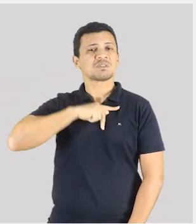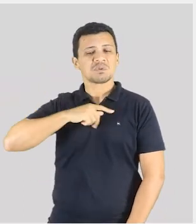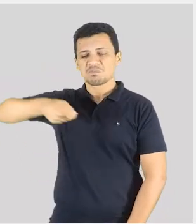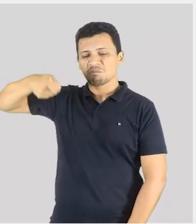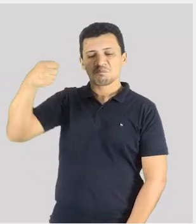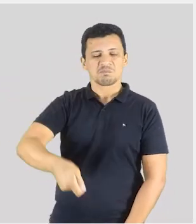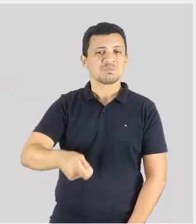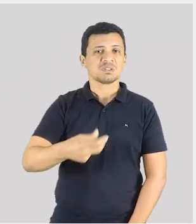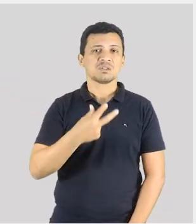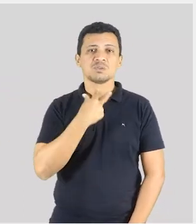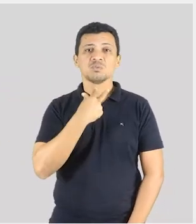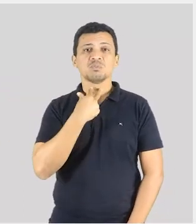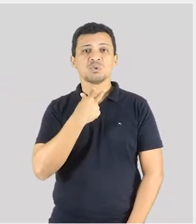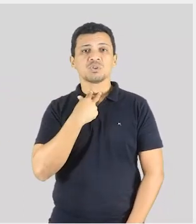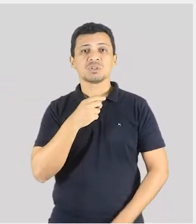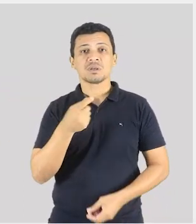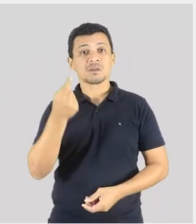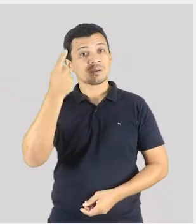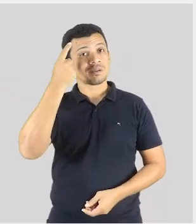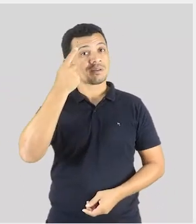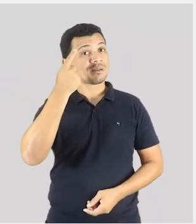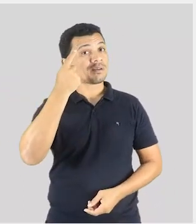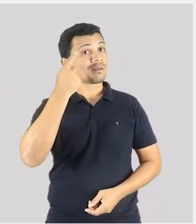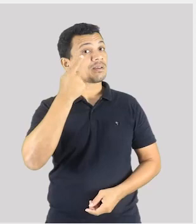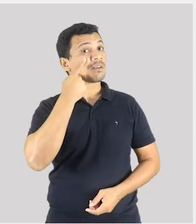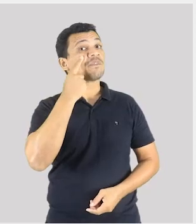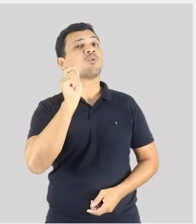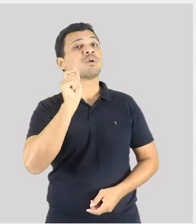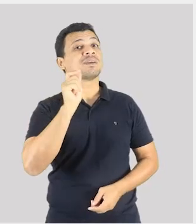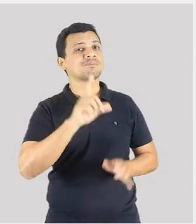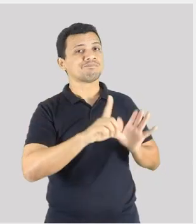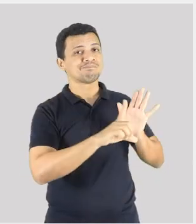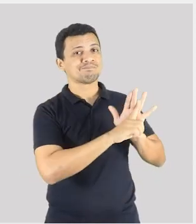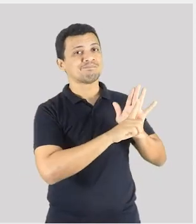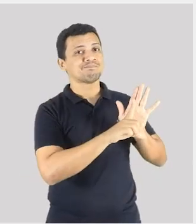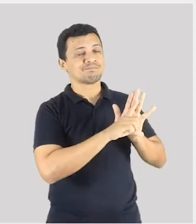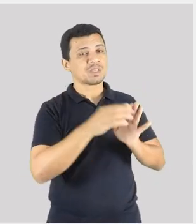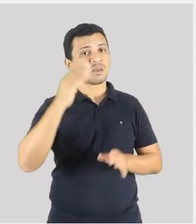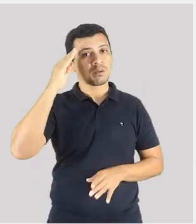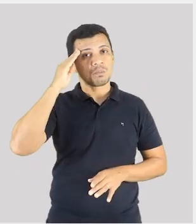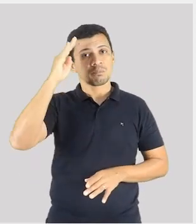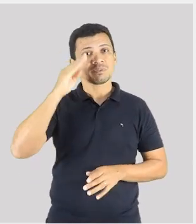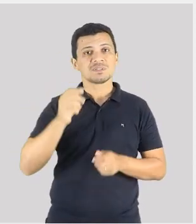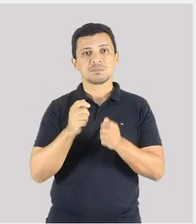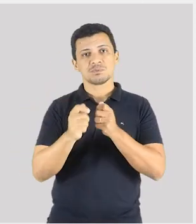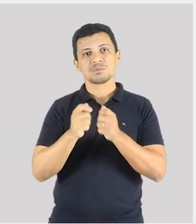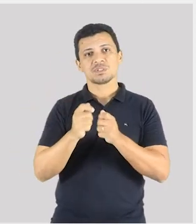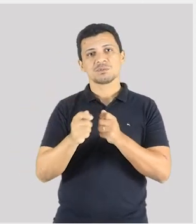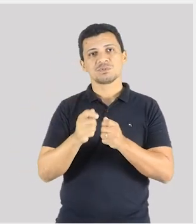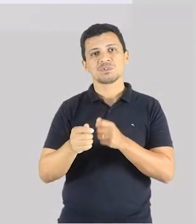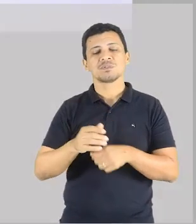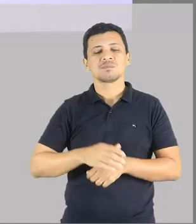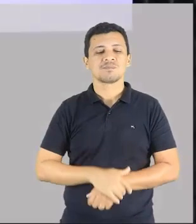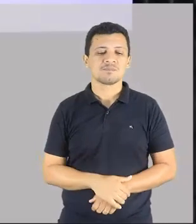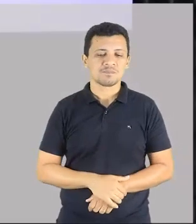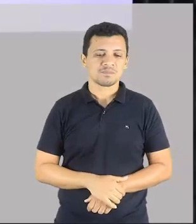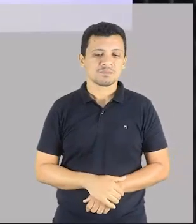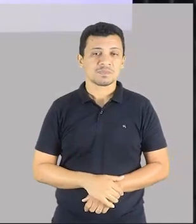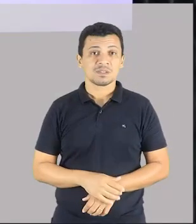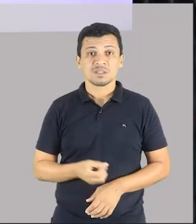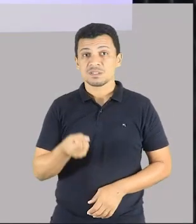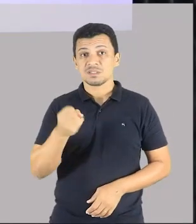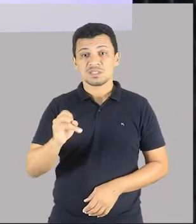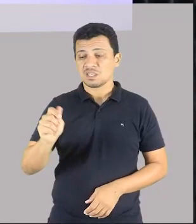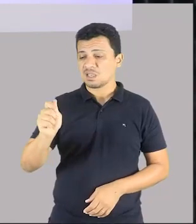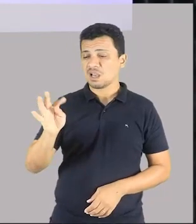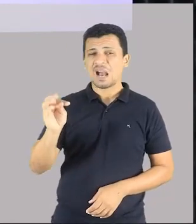O filtro sempre será a legalidade. O filtro sempre será os princípios administrativos. Se não, o ato arbitrário